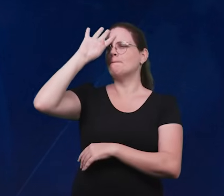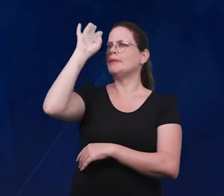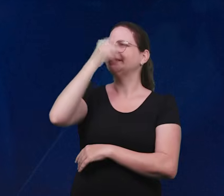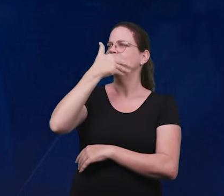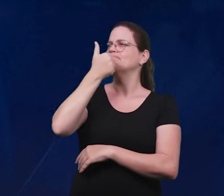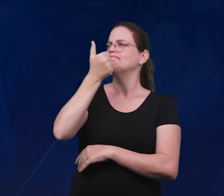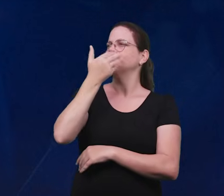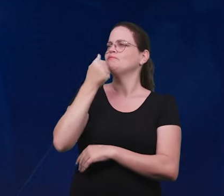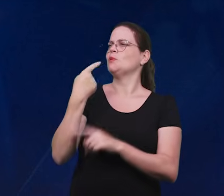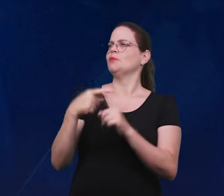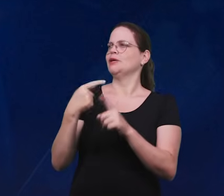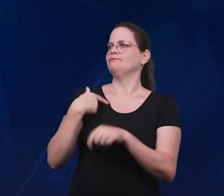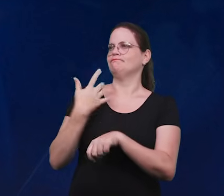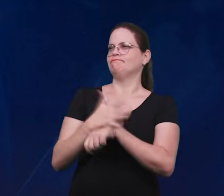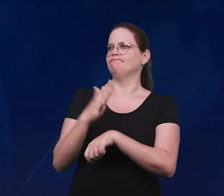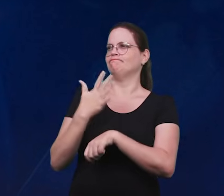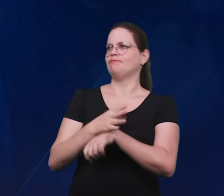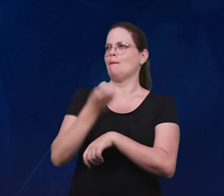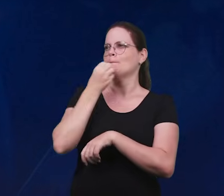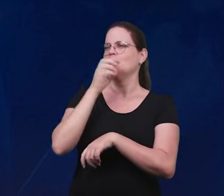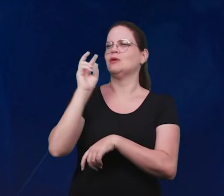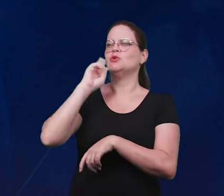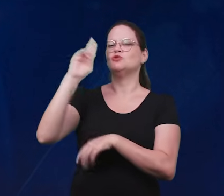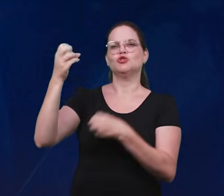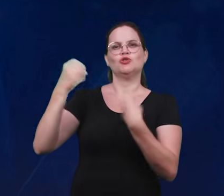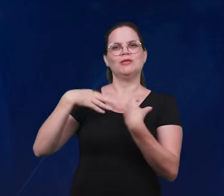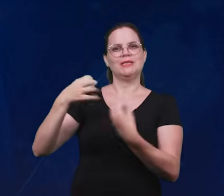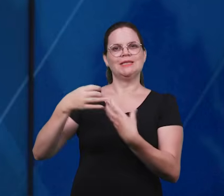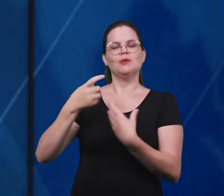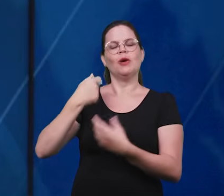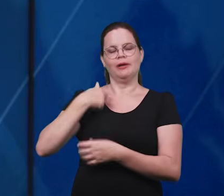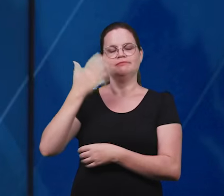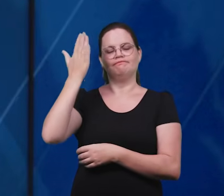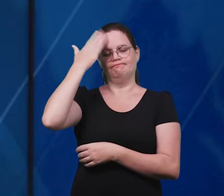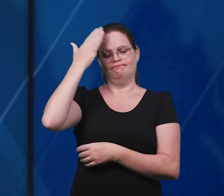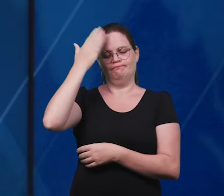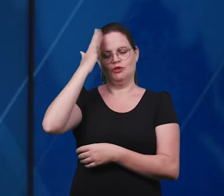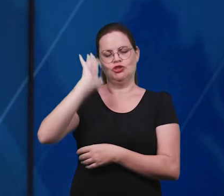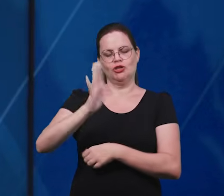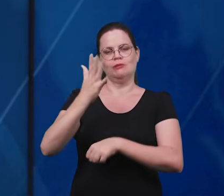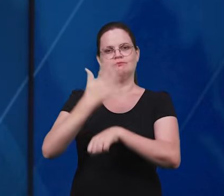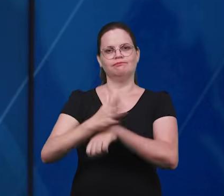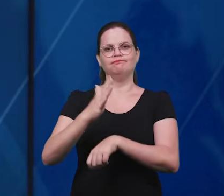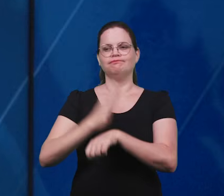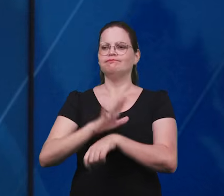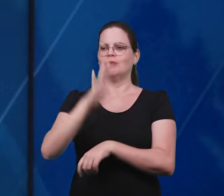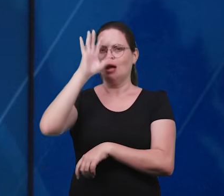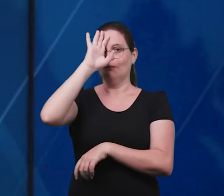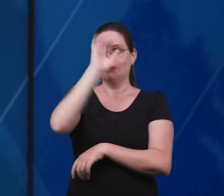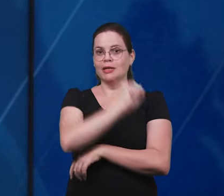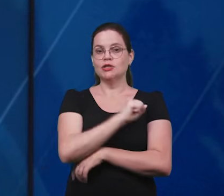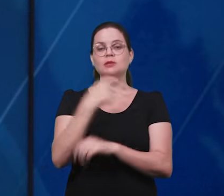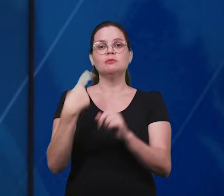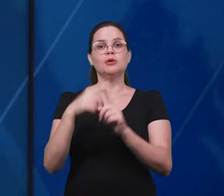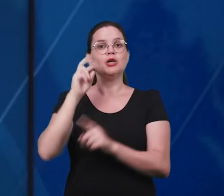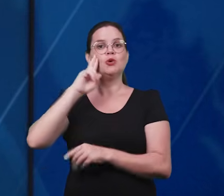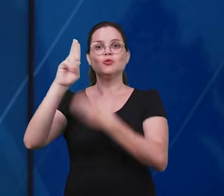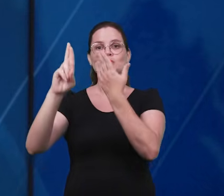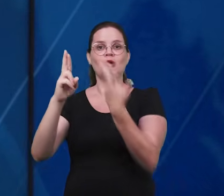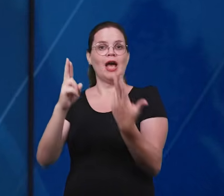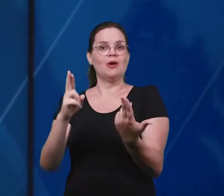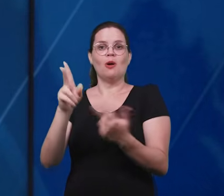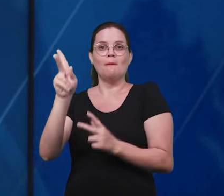e praticamos bem as lições passadas. O Senhor está sempre pronto a